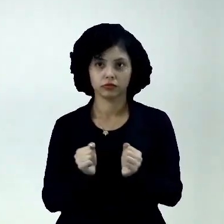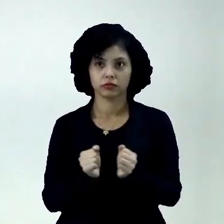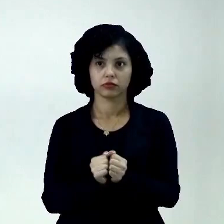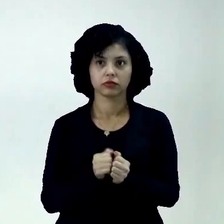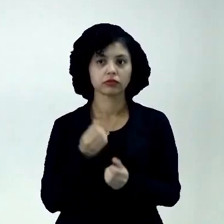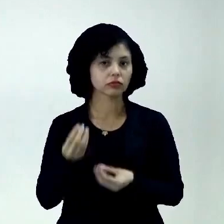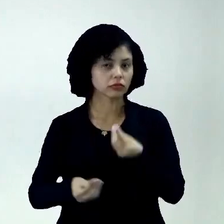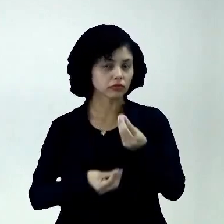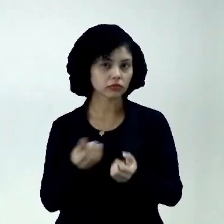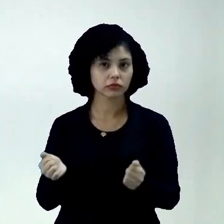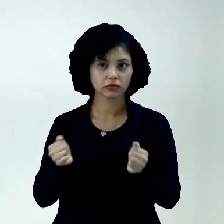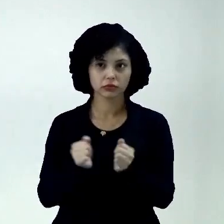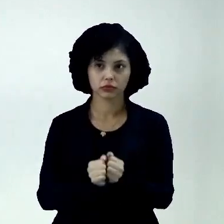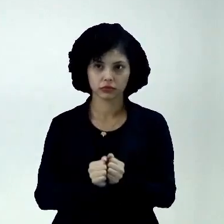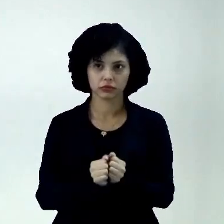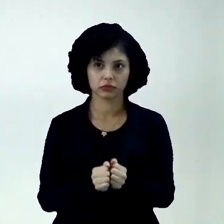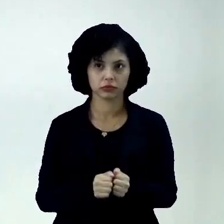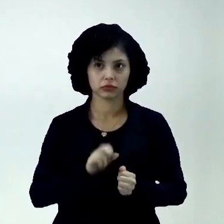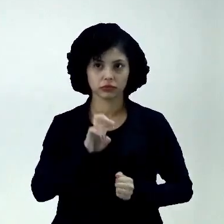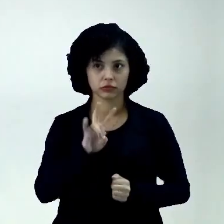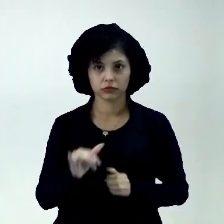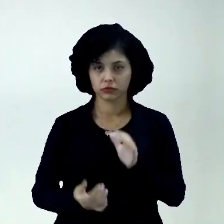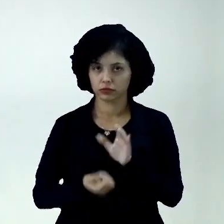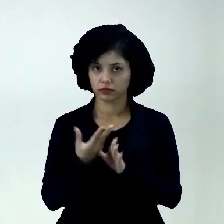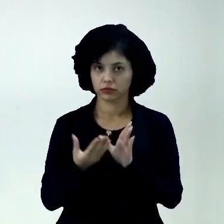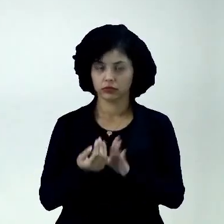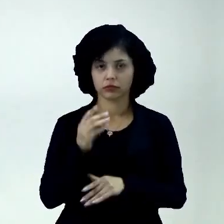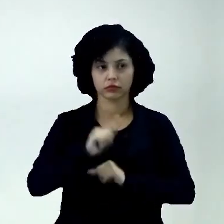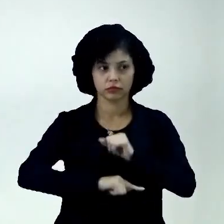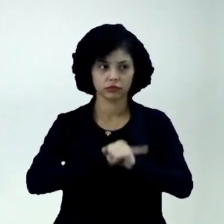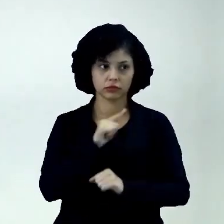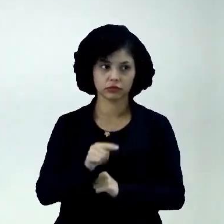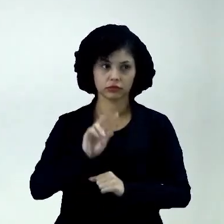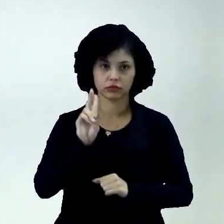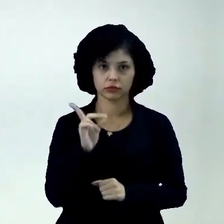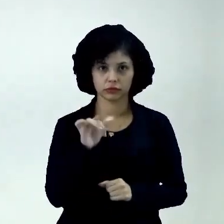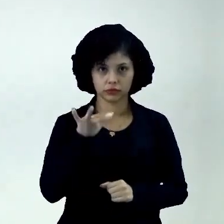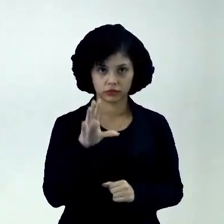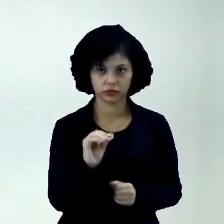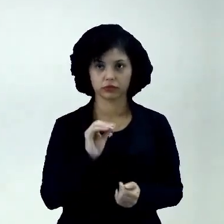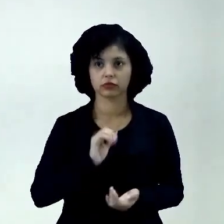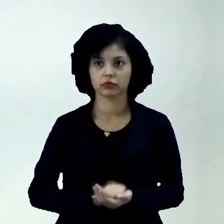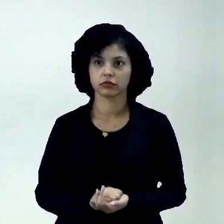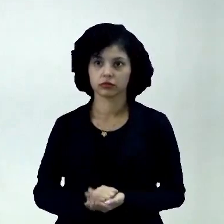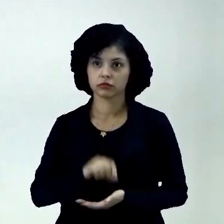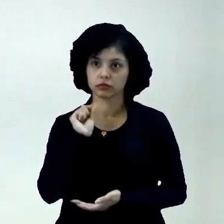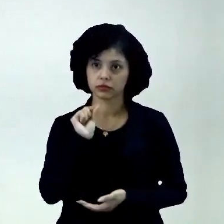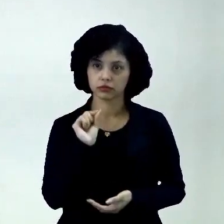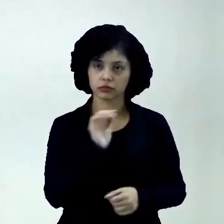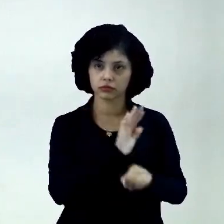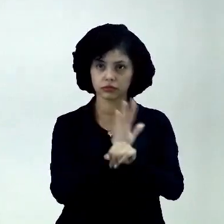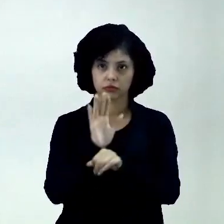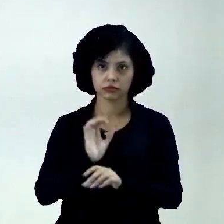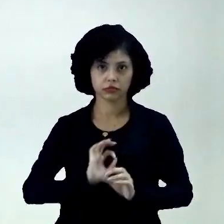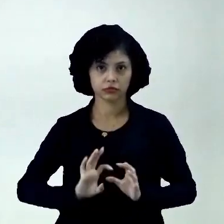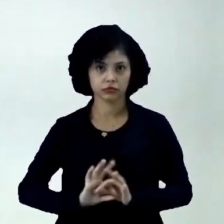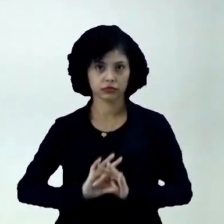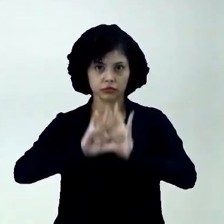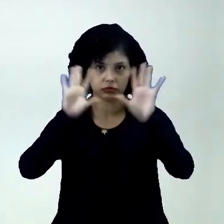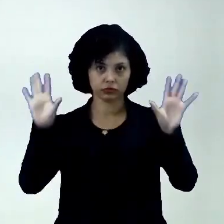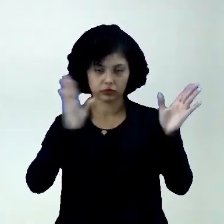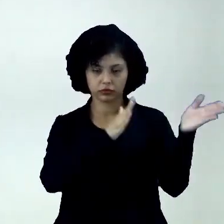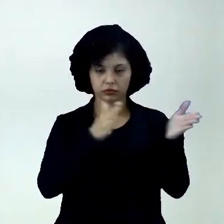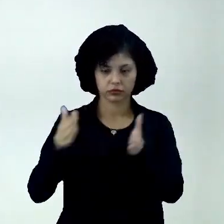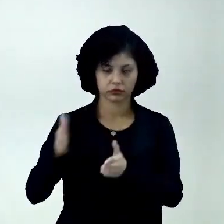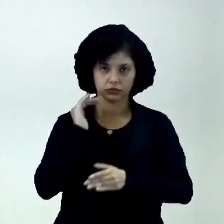e conforme eles vão se juntando, eles vão gerando átomos de hélio. E esses átomos de hélio é o que vão ajudar na liberação de